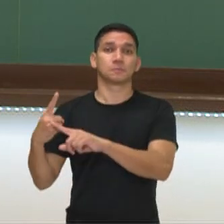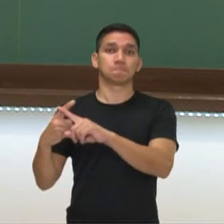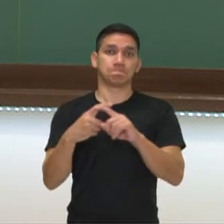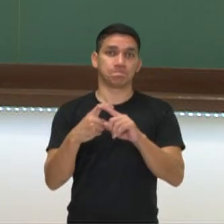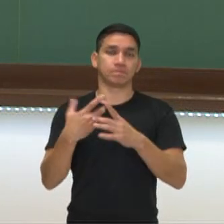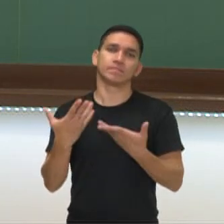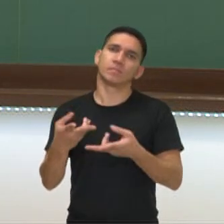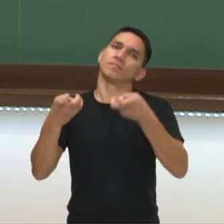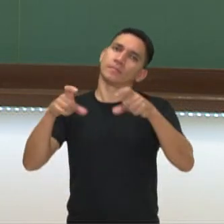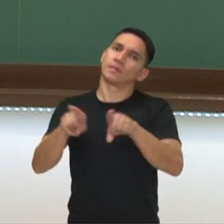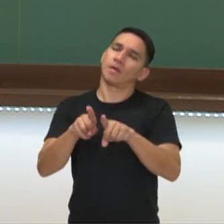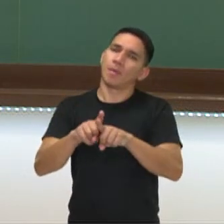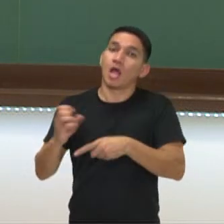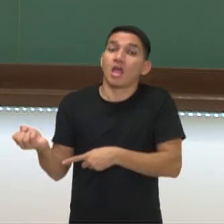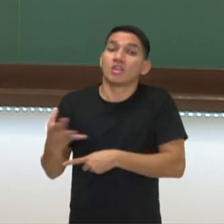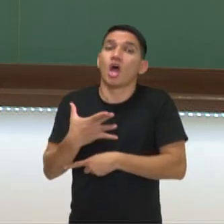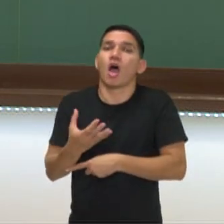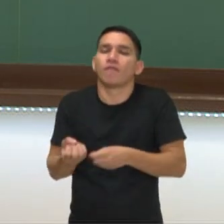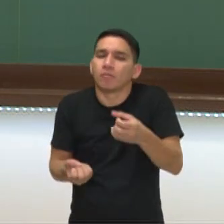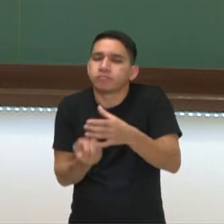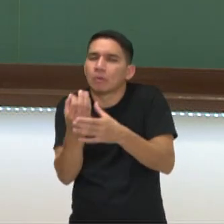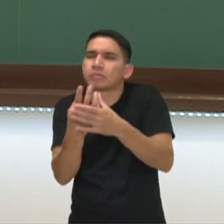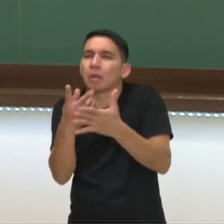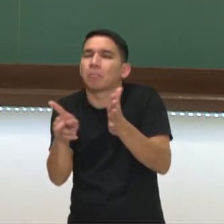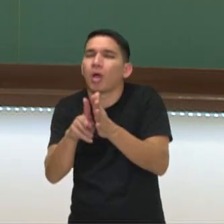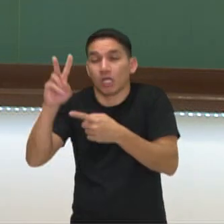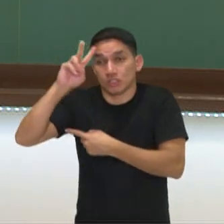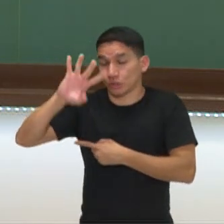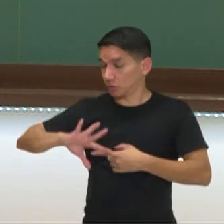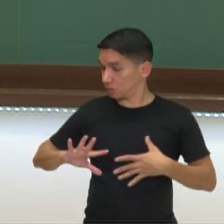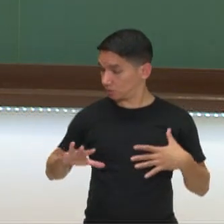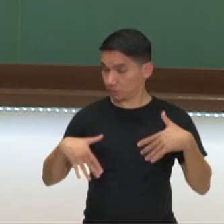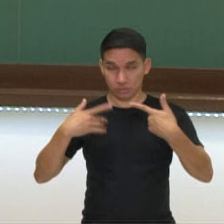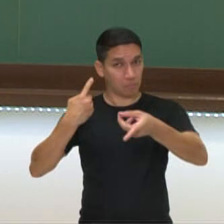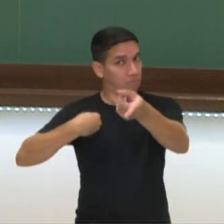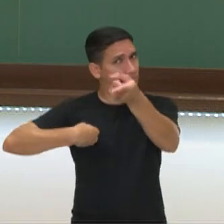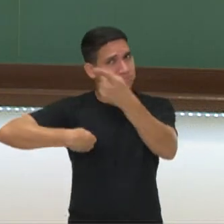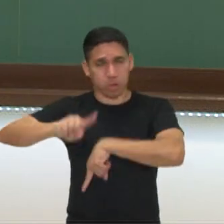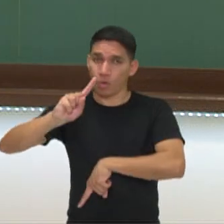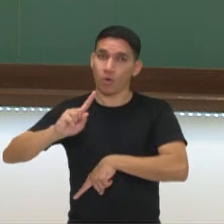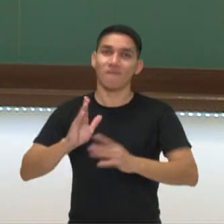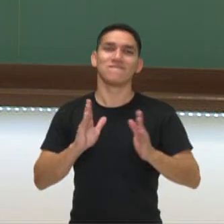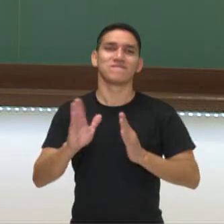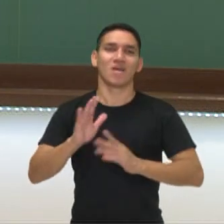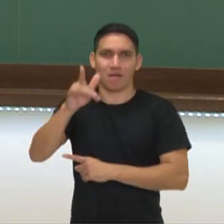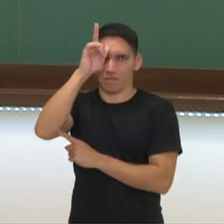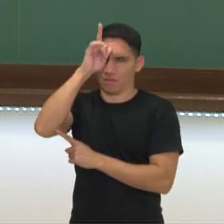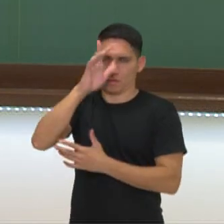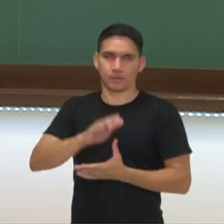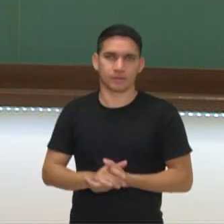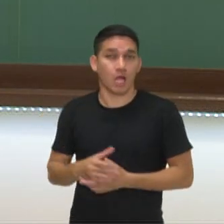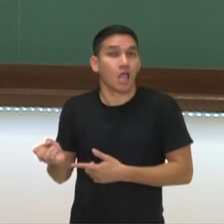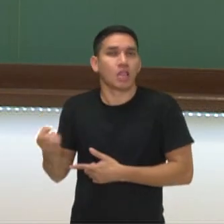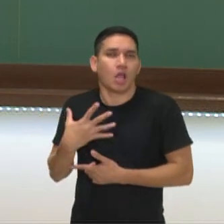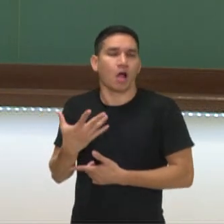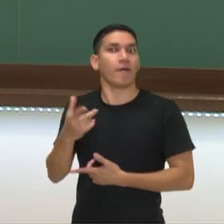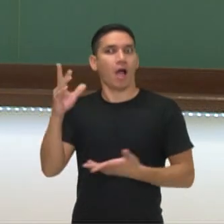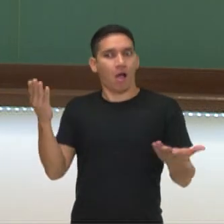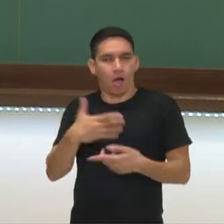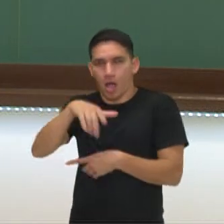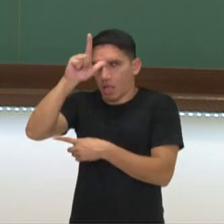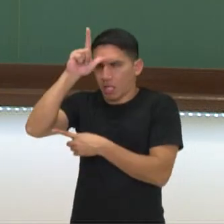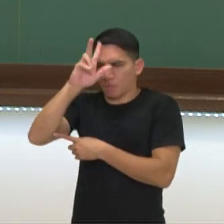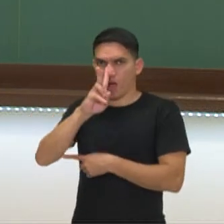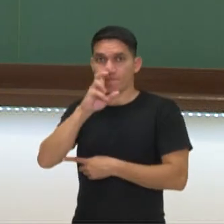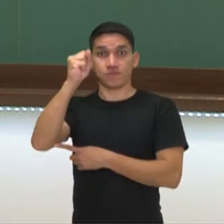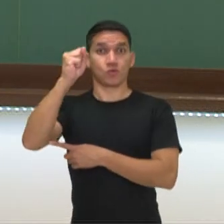Então, você tem também essa nova construção histórica. Então, é uma nova fase da Alemanha, seria agora uma Alemanha poderosa